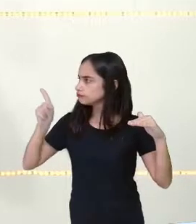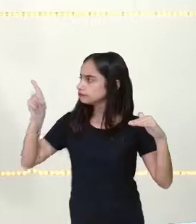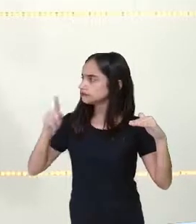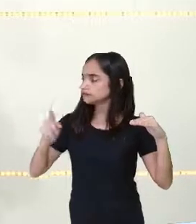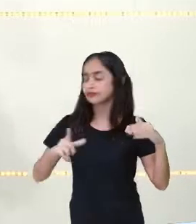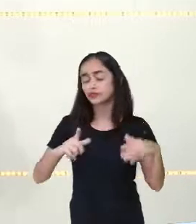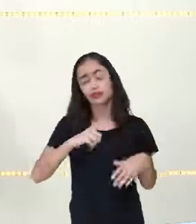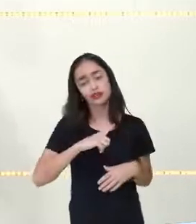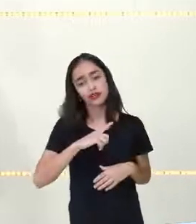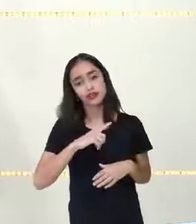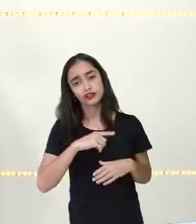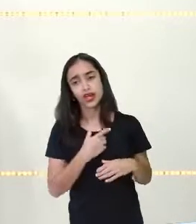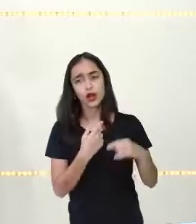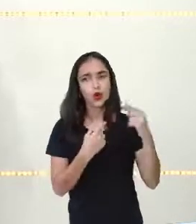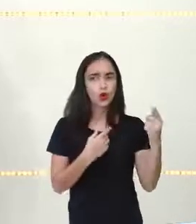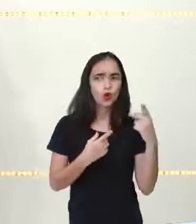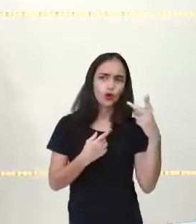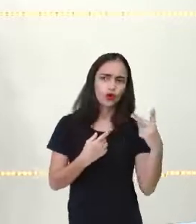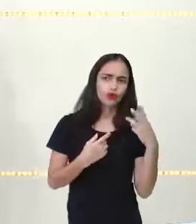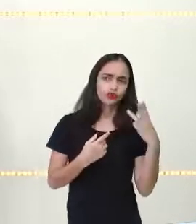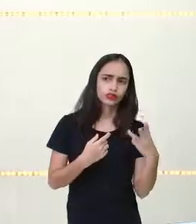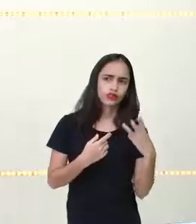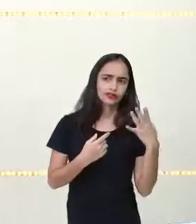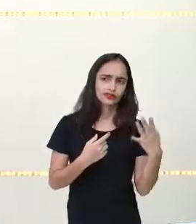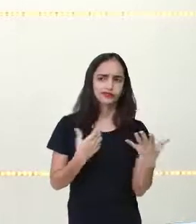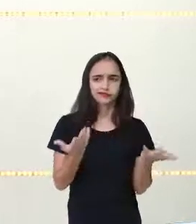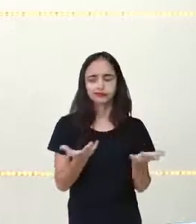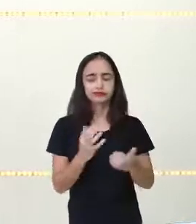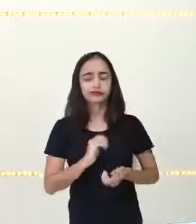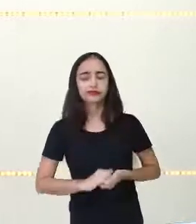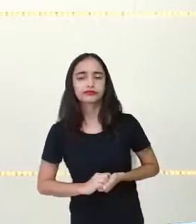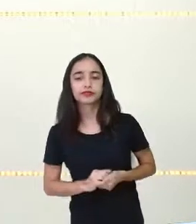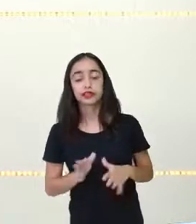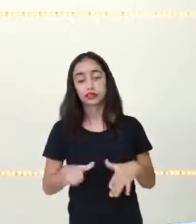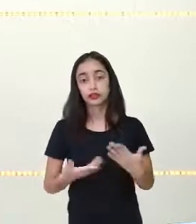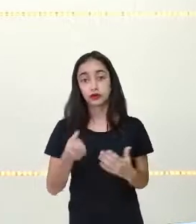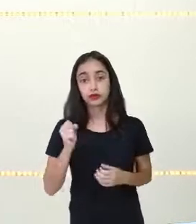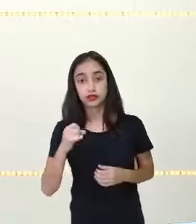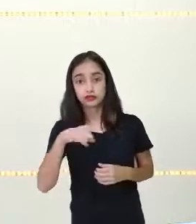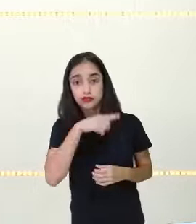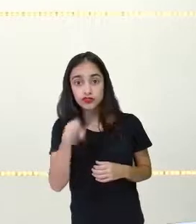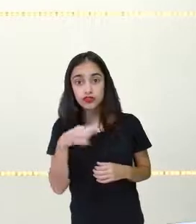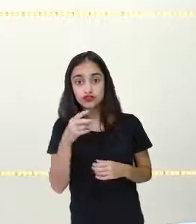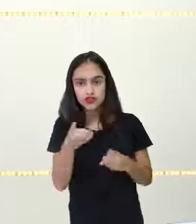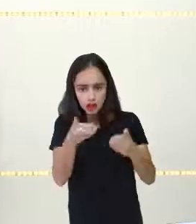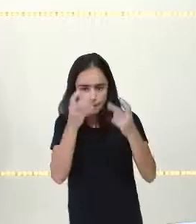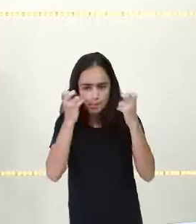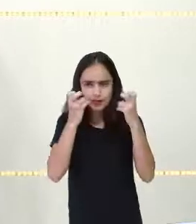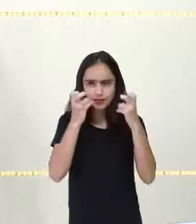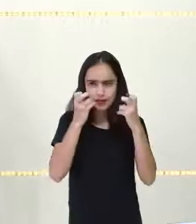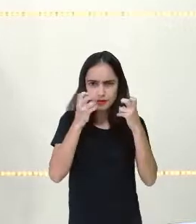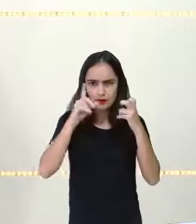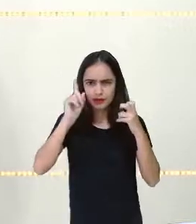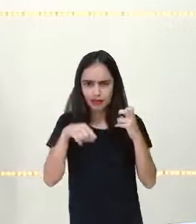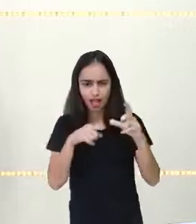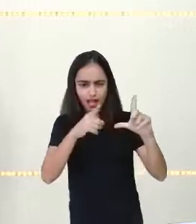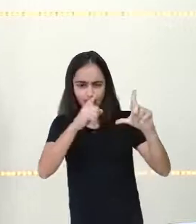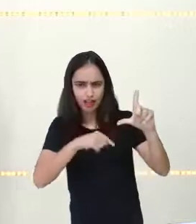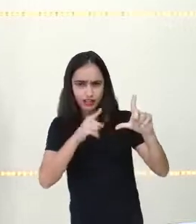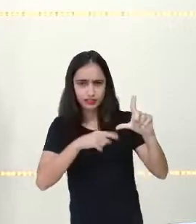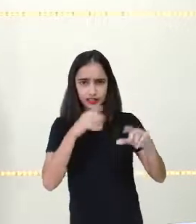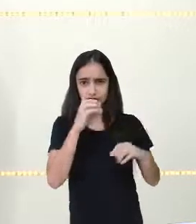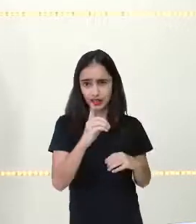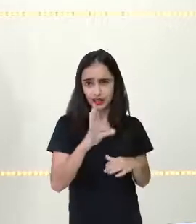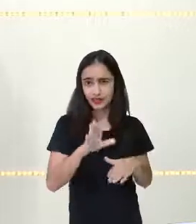Questão dois questão três Tá certo então se você viu que a resposta é d você vem pinta a bolinha